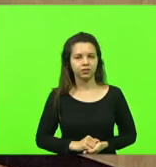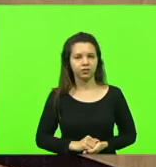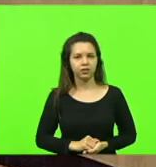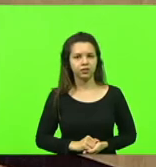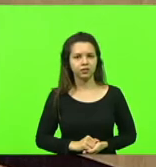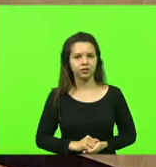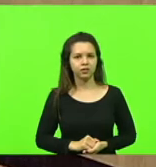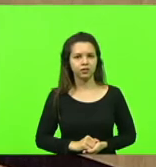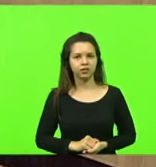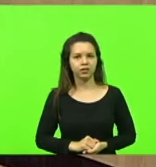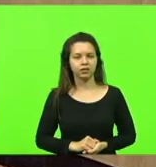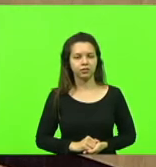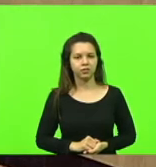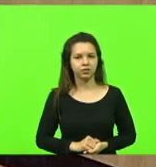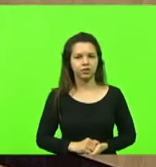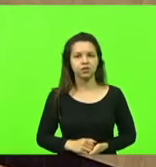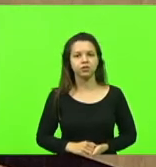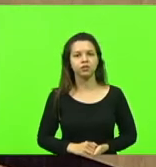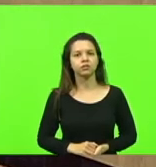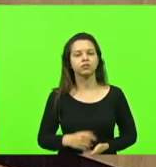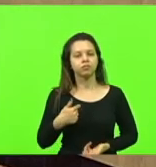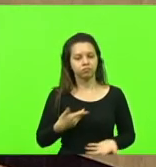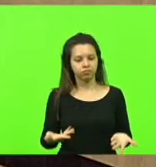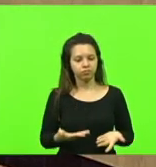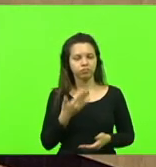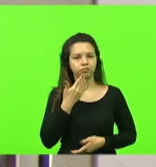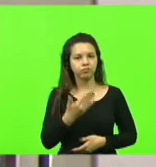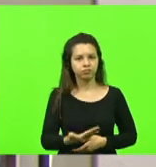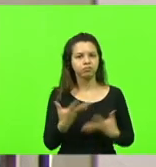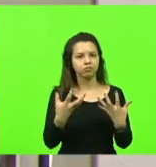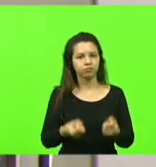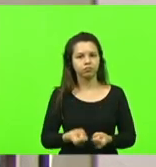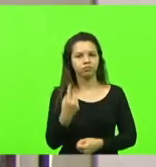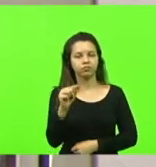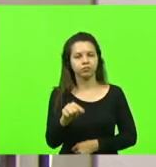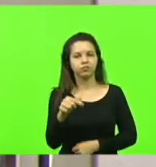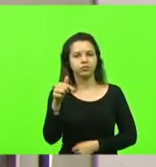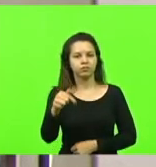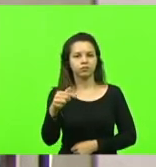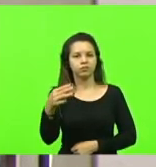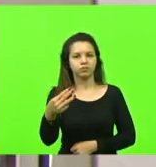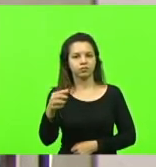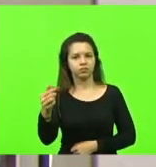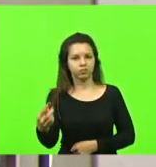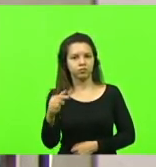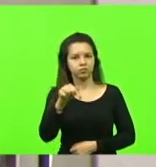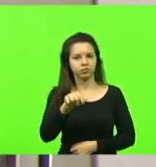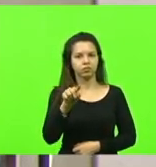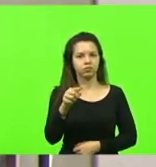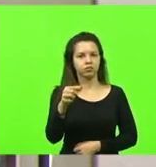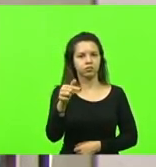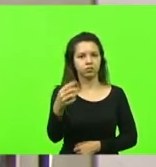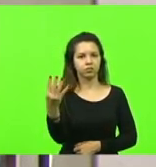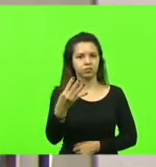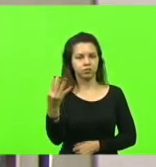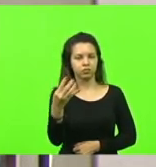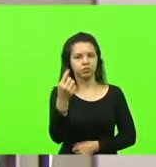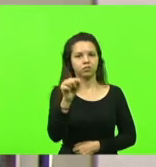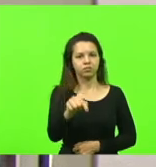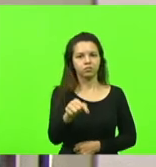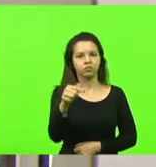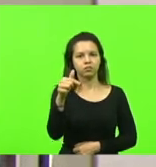Esta presidência comunica que defere os seguintes requerimentos, requerimentos 1.732, 1.744, 1.762 e 1